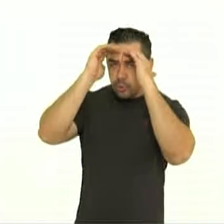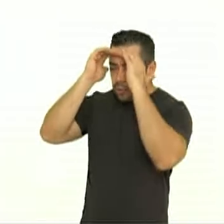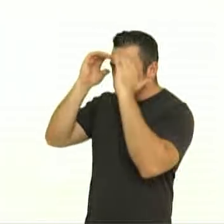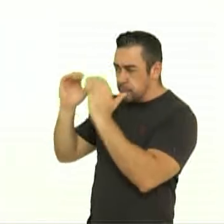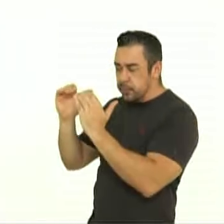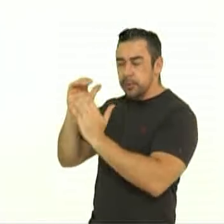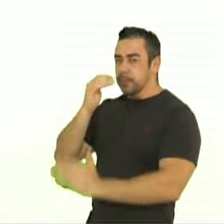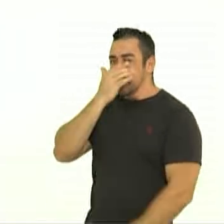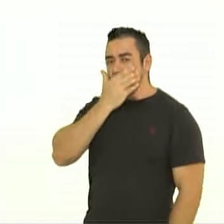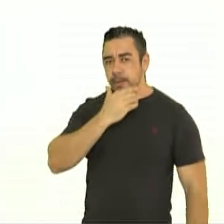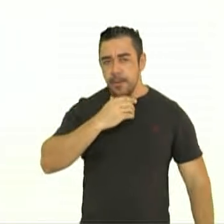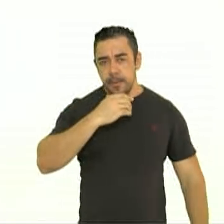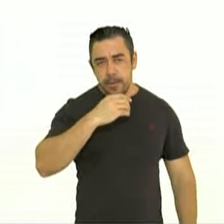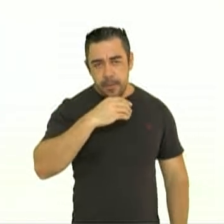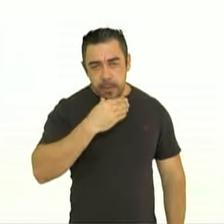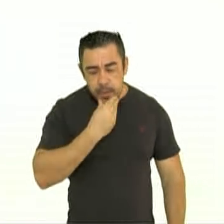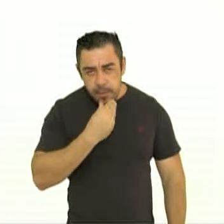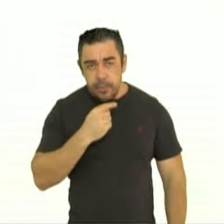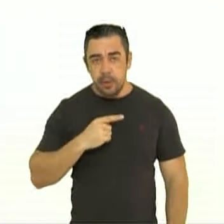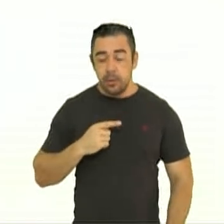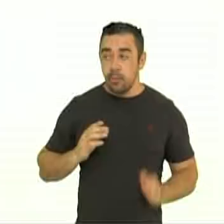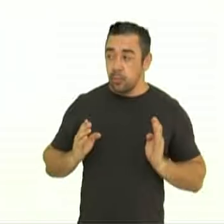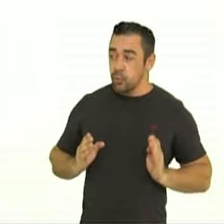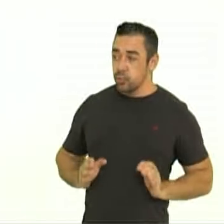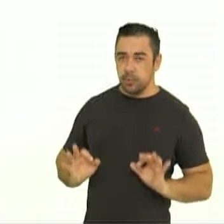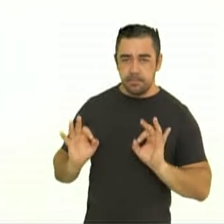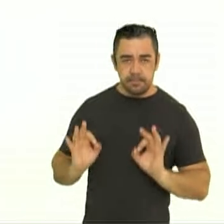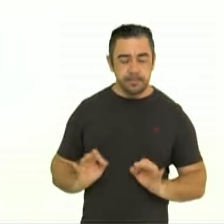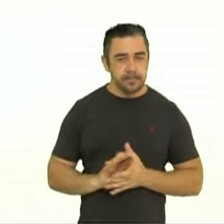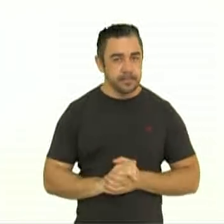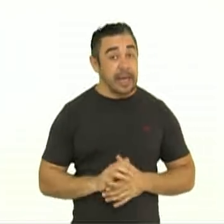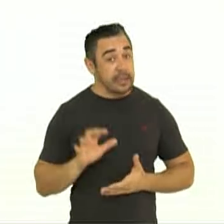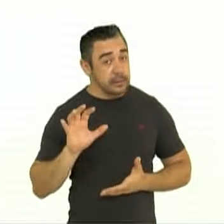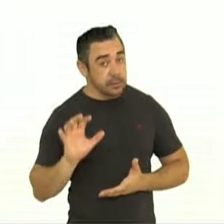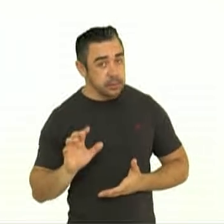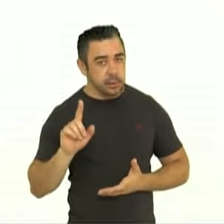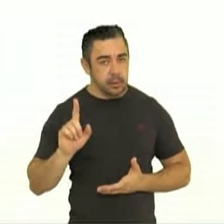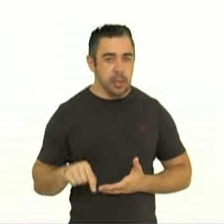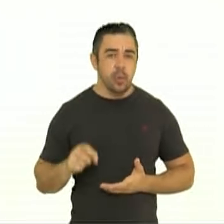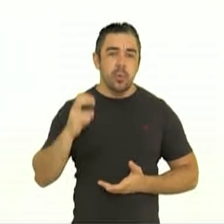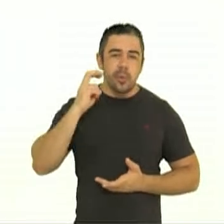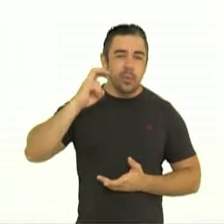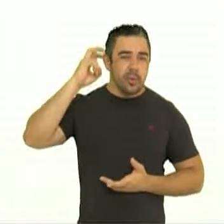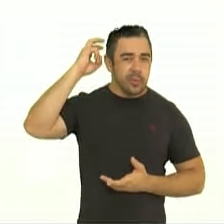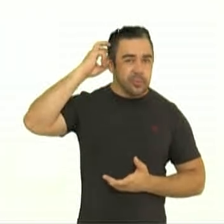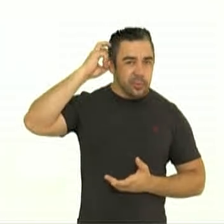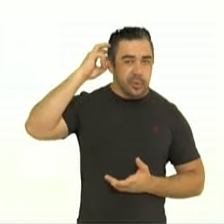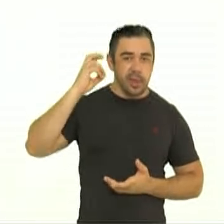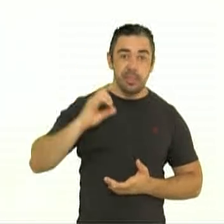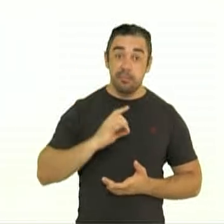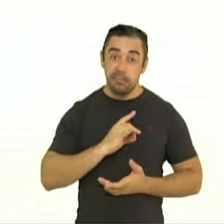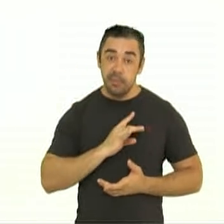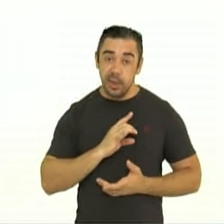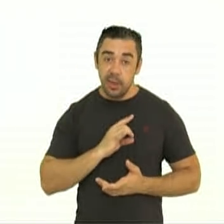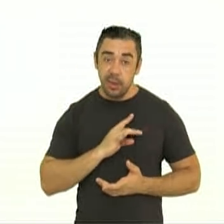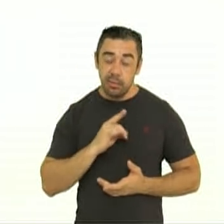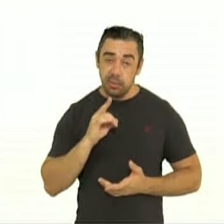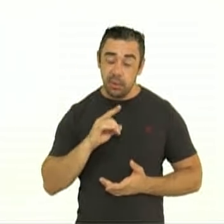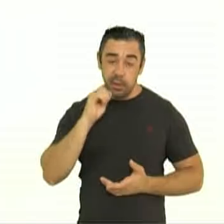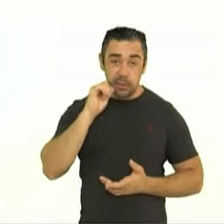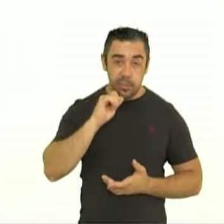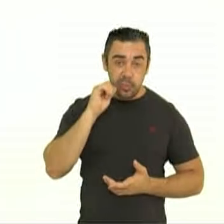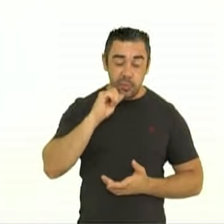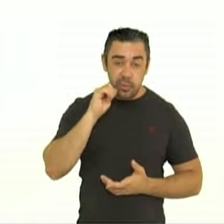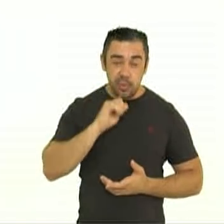e a serem recatadas. Dessa maneira, constrói-se uma cultura do medo, na qual o sexo feminino